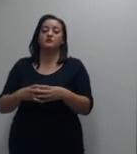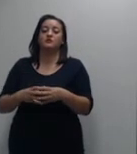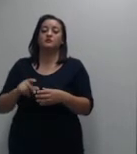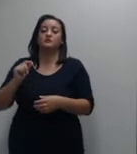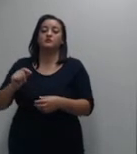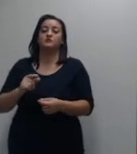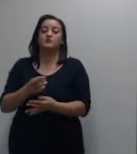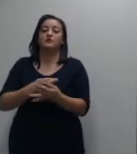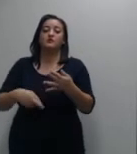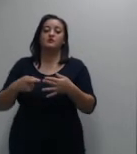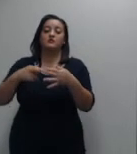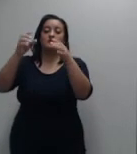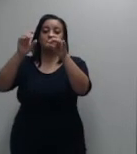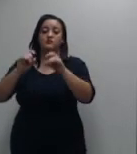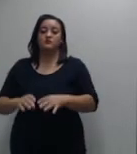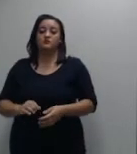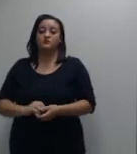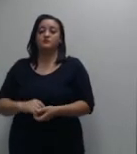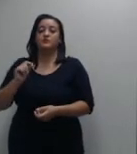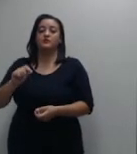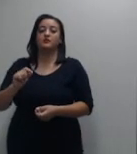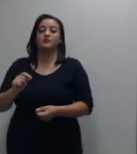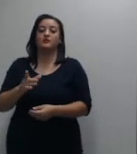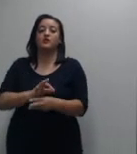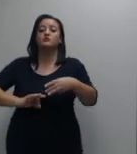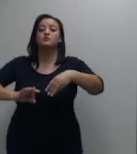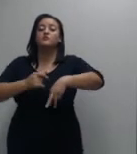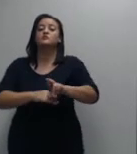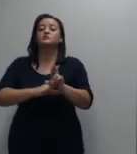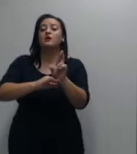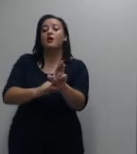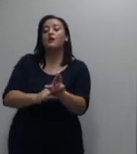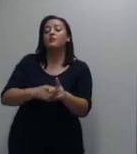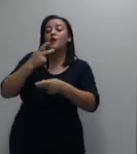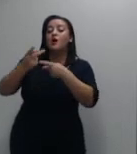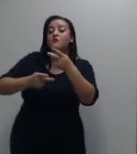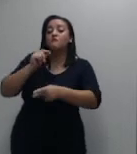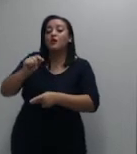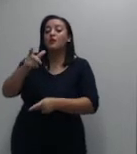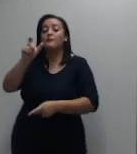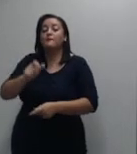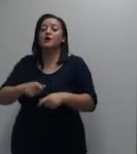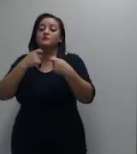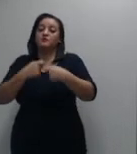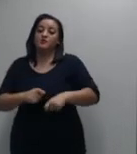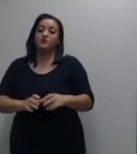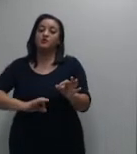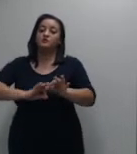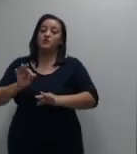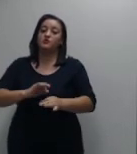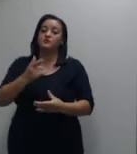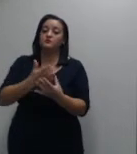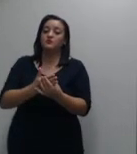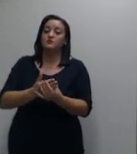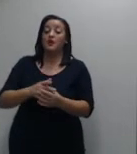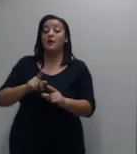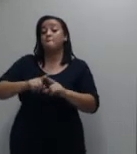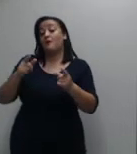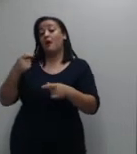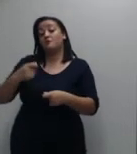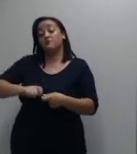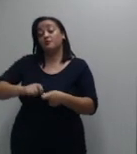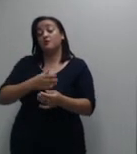recurso especial o MSL azul é ser capaz poderia ser manejado E no caso mano enjoo recu o